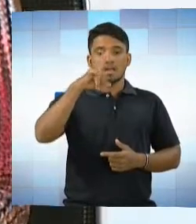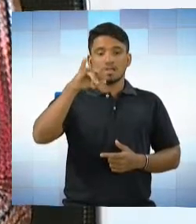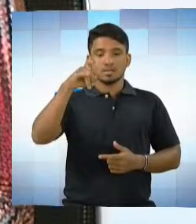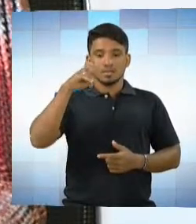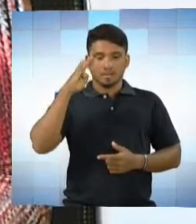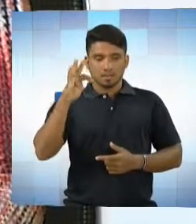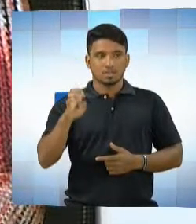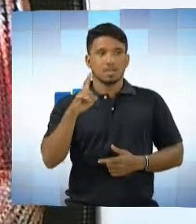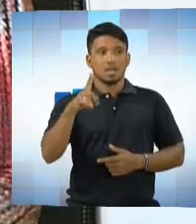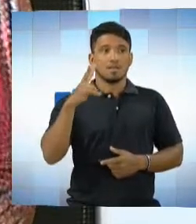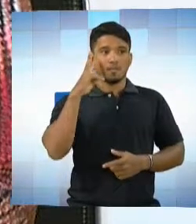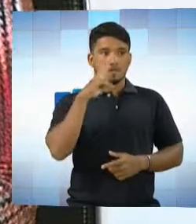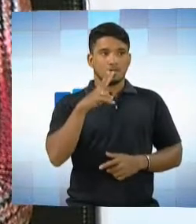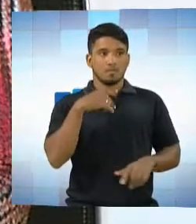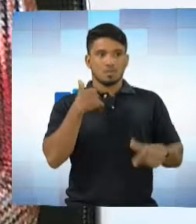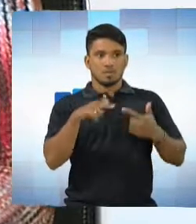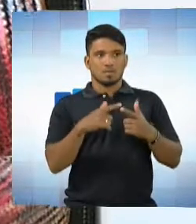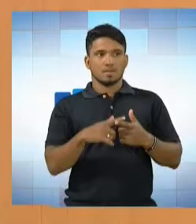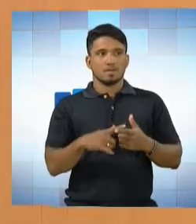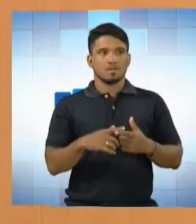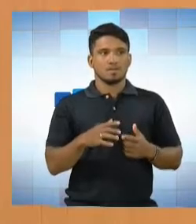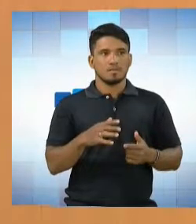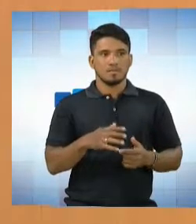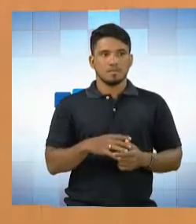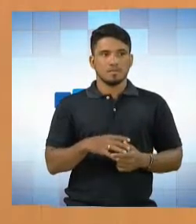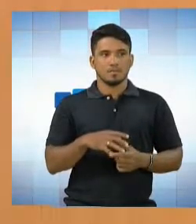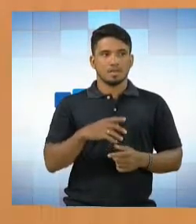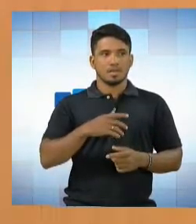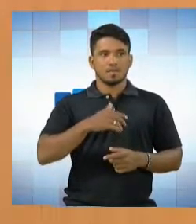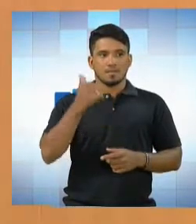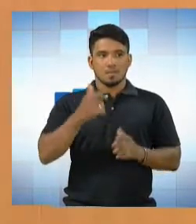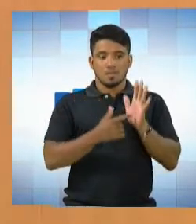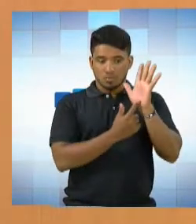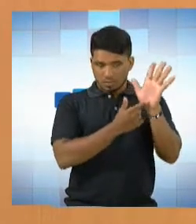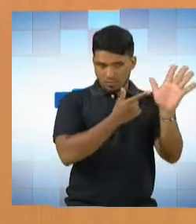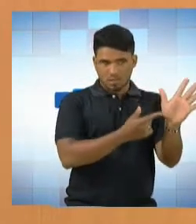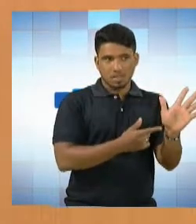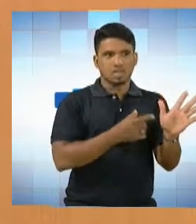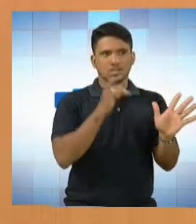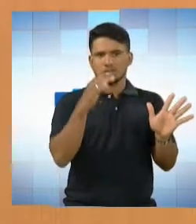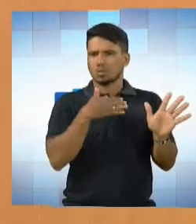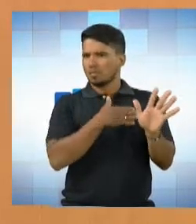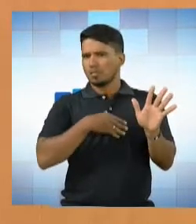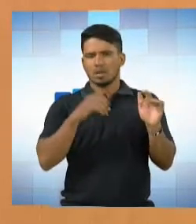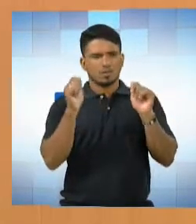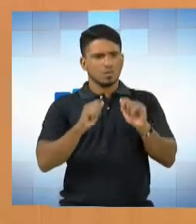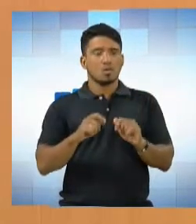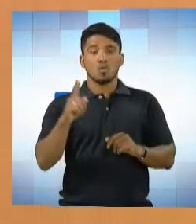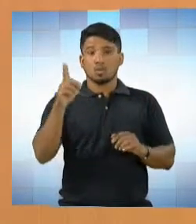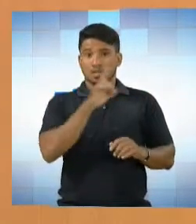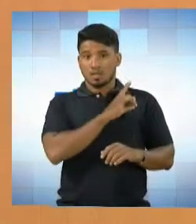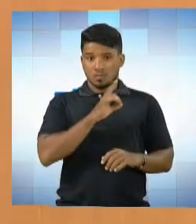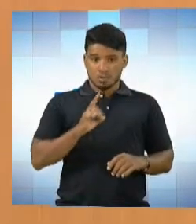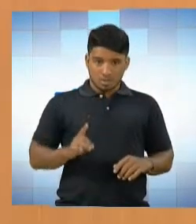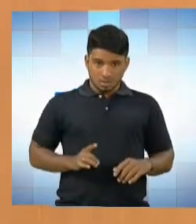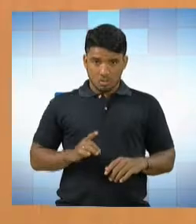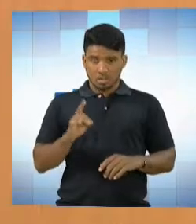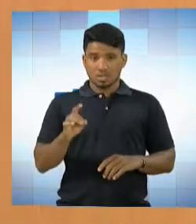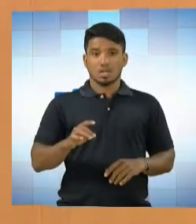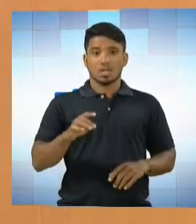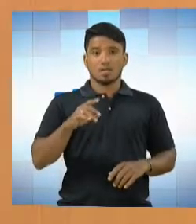quem primeiro viu o meu projeto. Minha amiga, quanto tempo Elizabeth, eu não vi, primeiro eu mostrei para ela. Ela disse, o Temístocles vai gostar desse projeto,